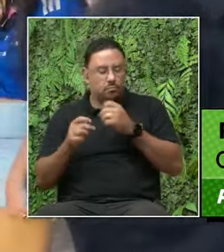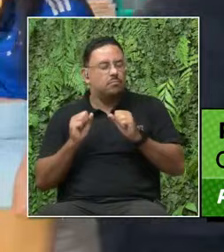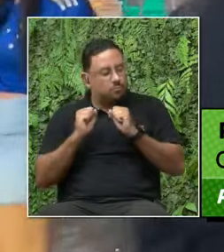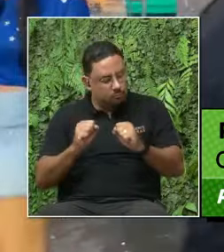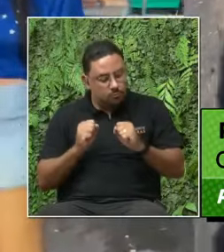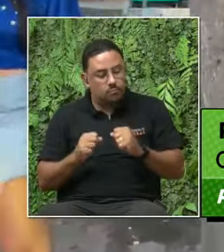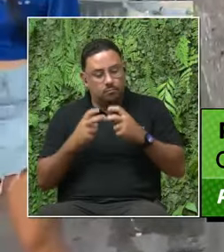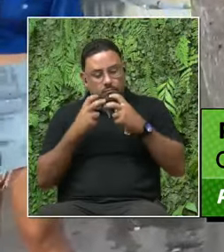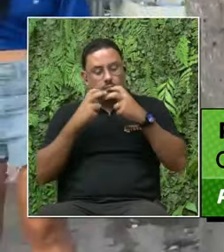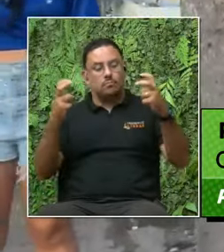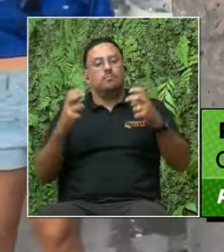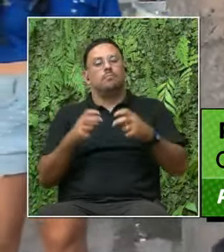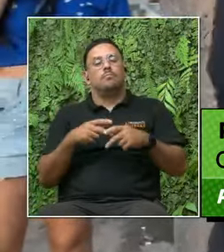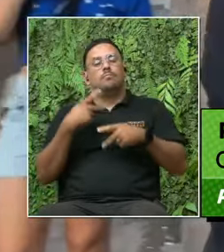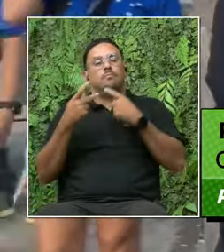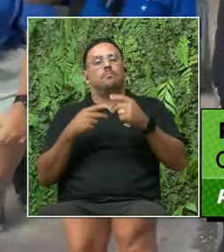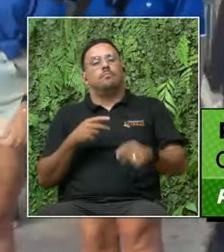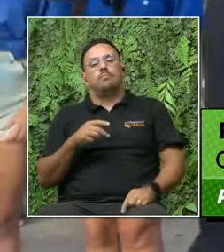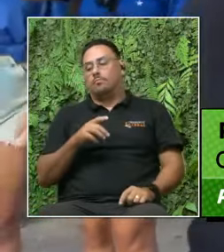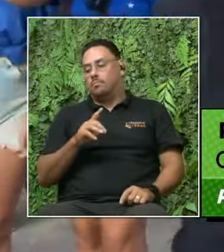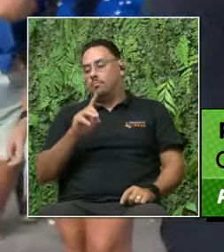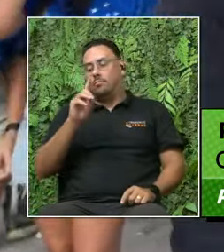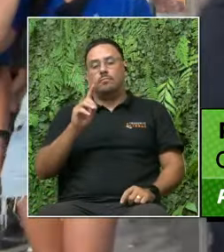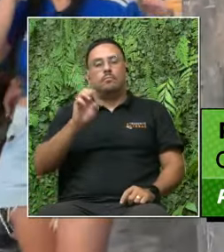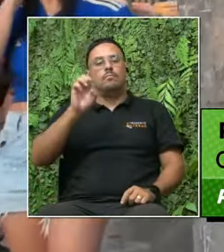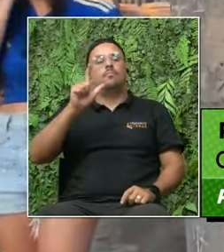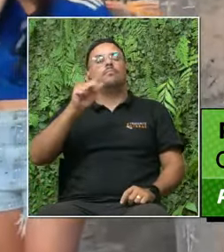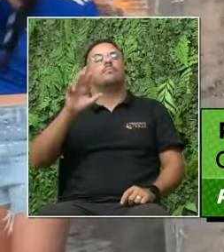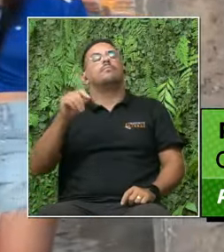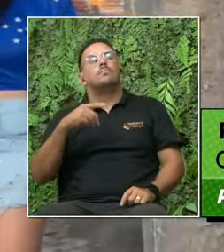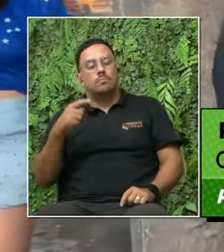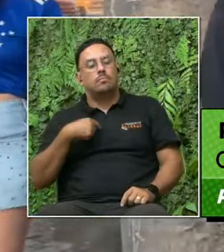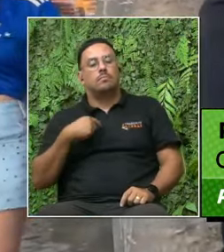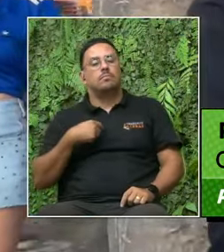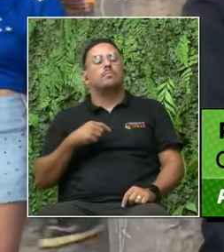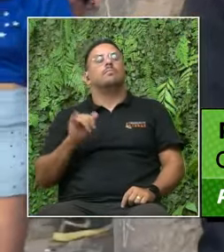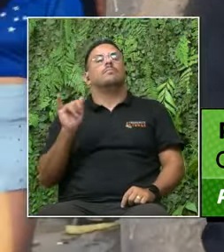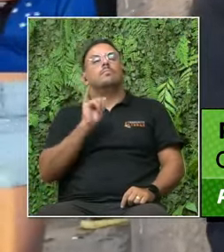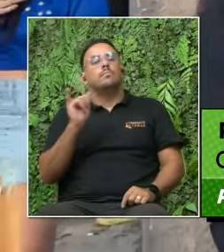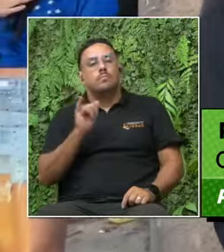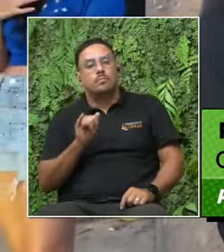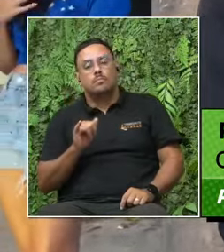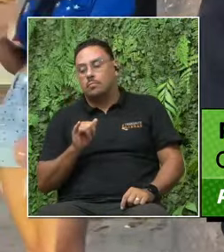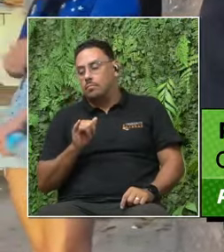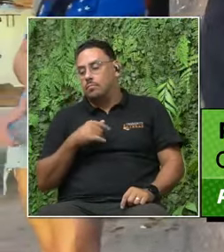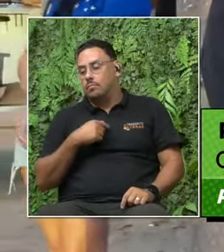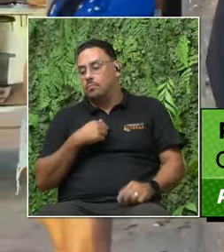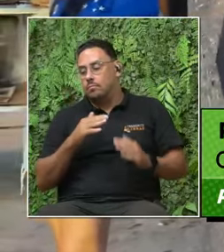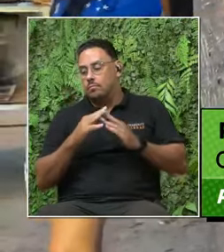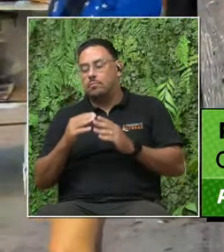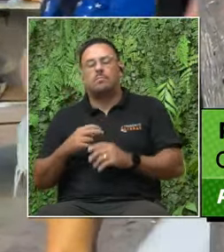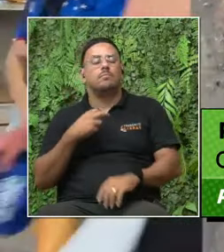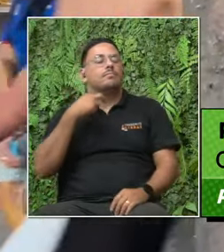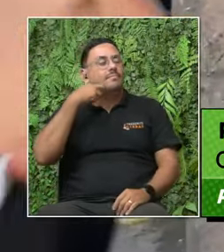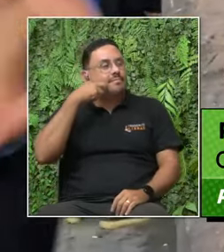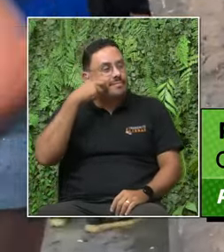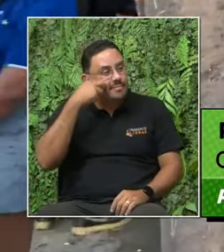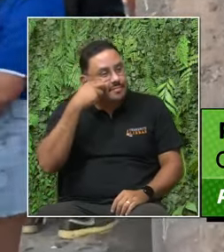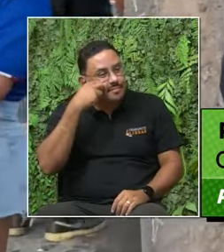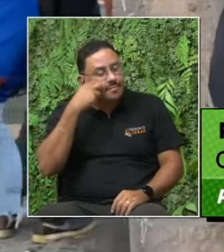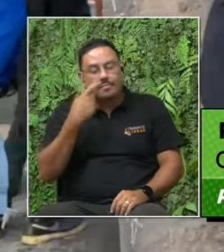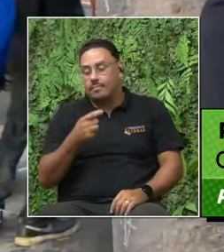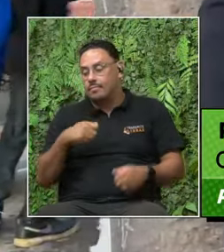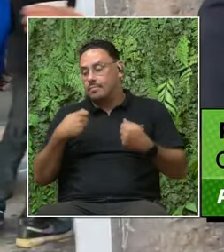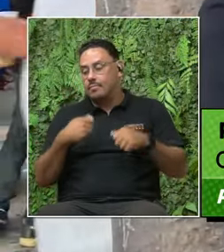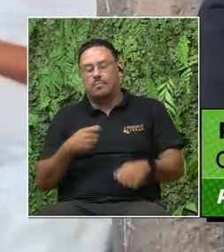sol tua voz também como é que é seu nome deú mor em É uma vergonha